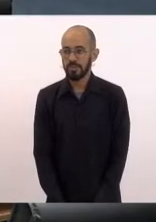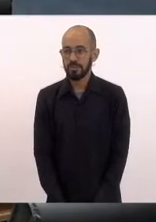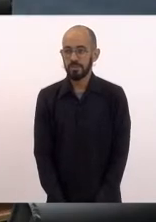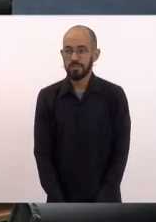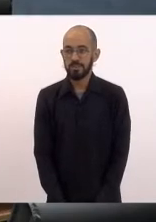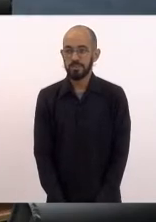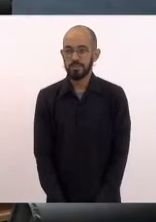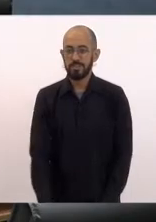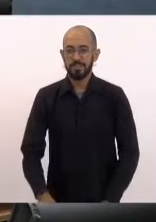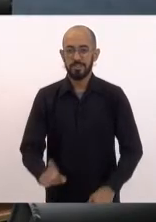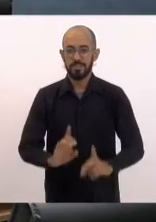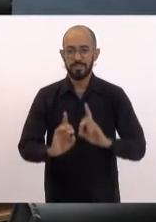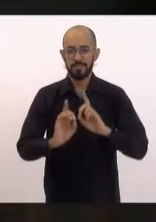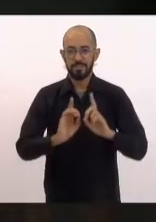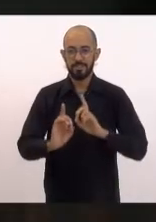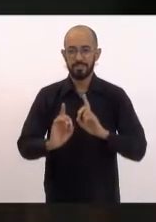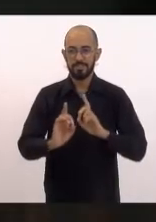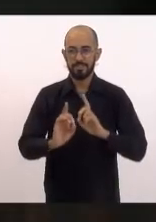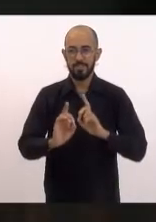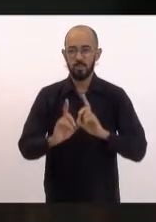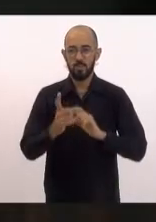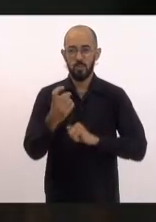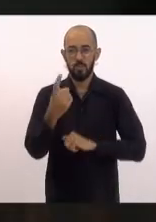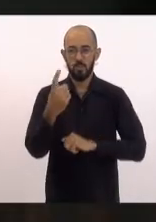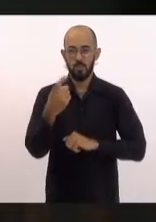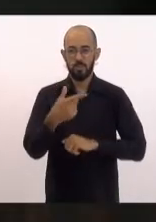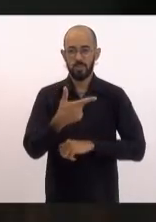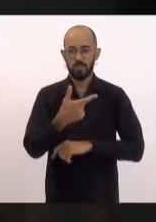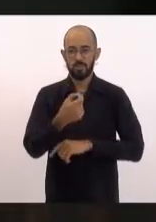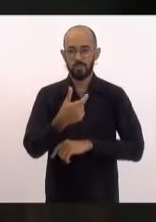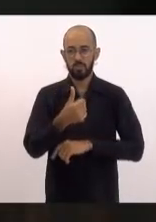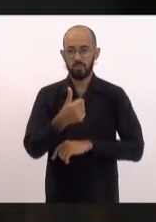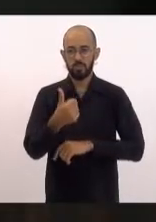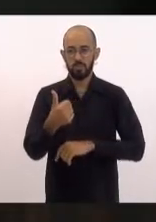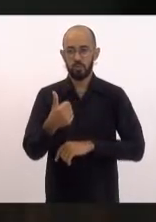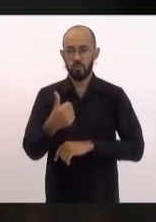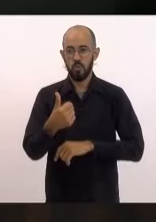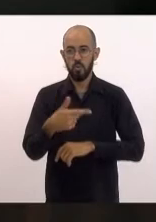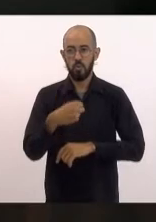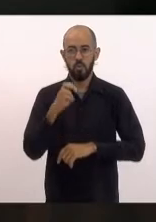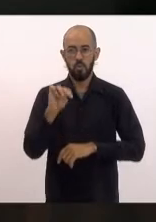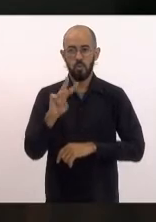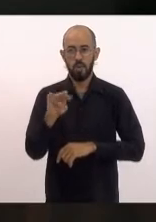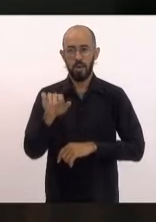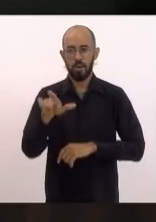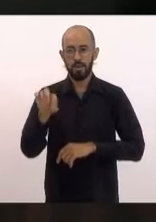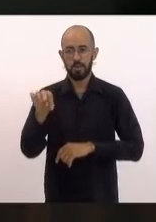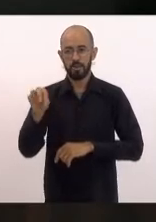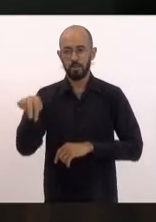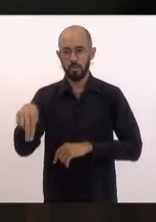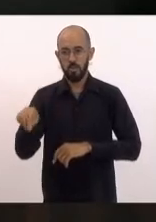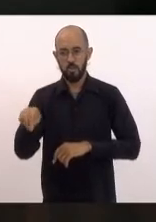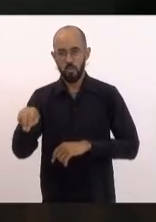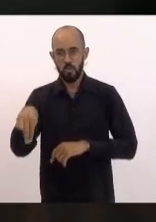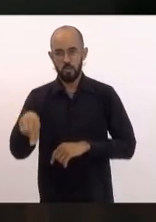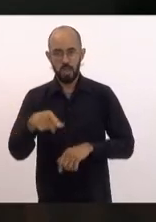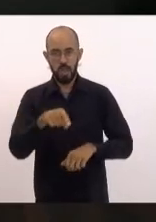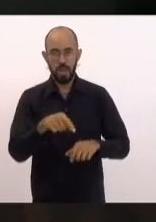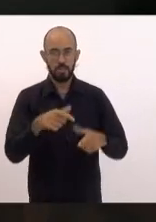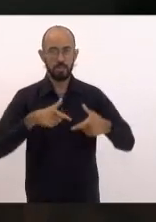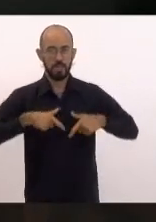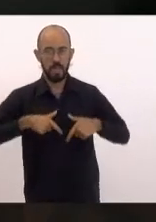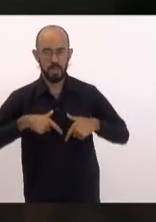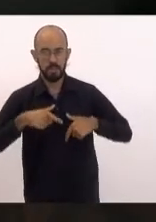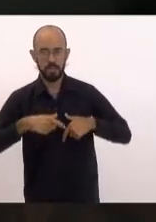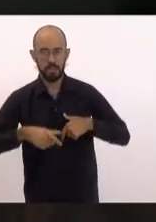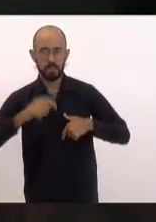Em discussão única, projeto de resolução 849-2021, de autoria do deputado Wellington José, concede a medalha Tiradentes, seu respectivo diploma, ao senhor